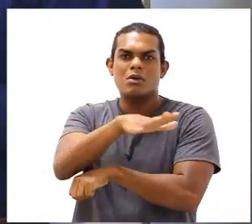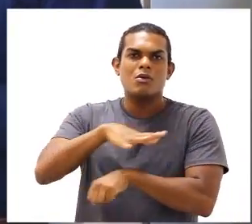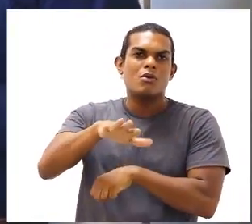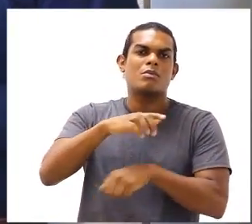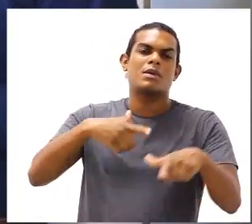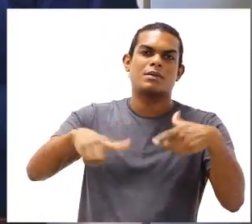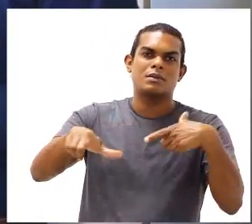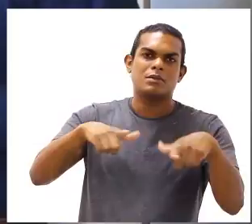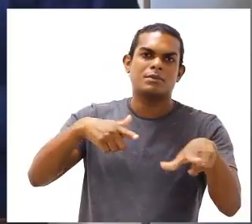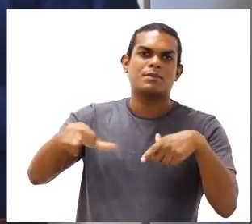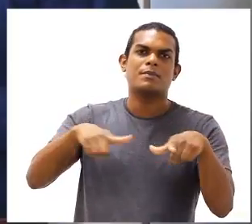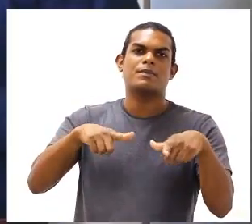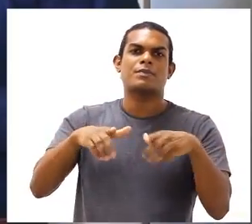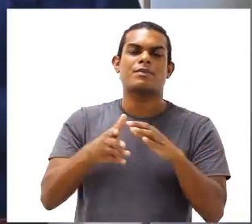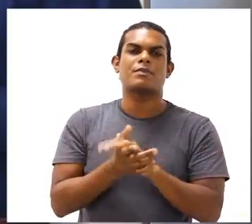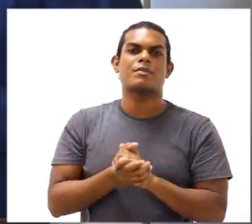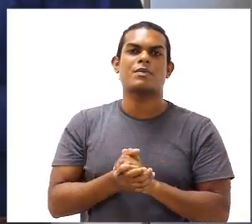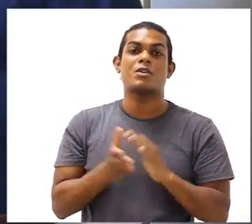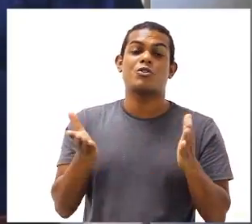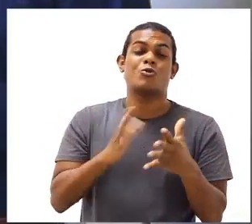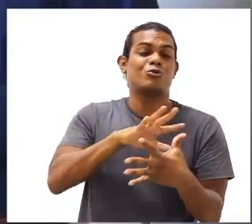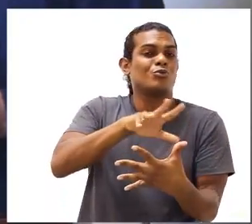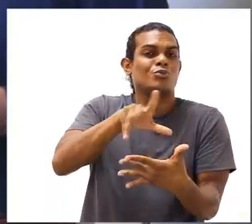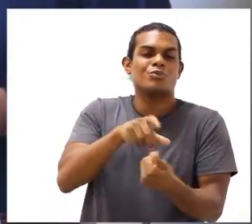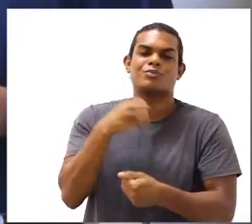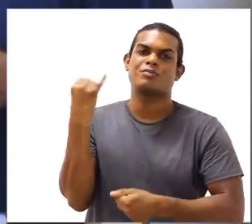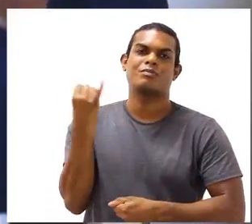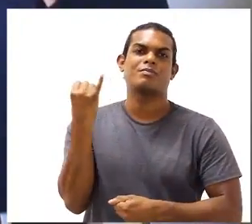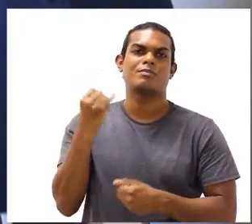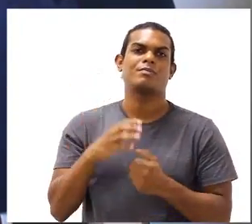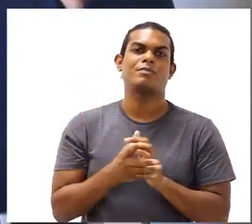demandas atuais, é imprescindível, gente. Bom,